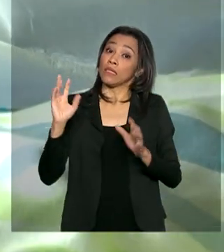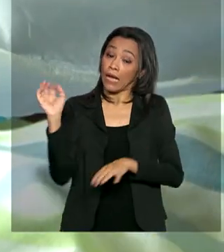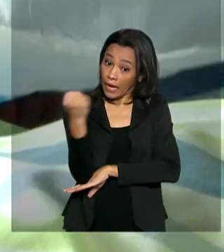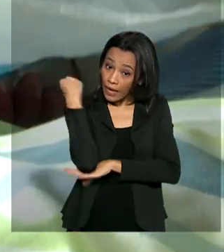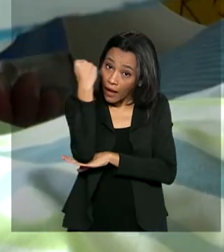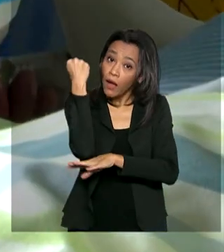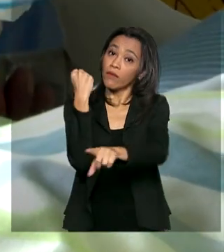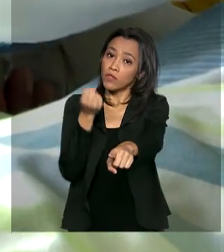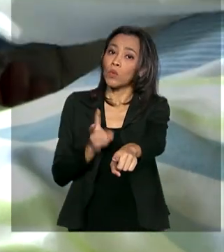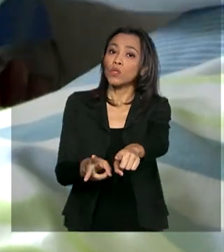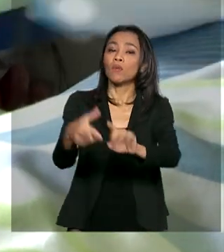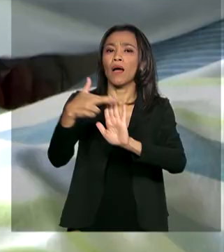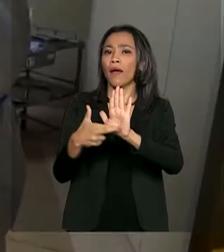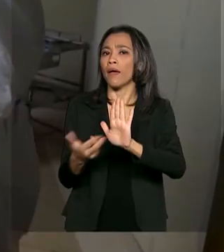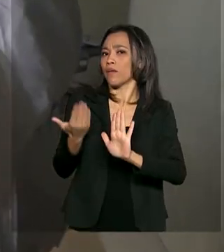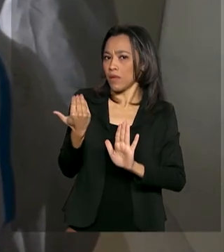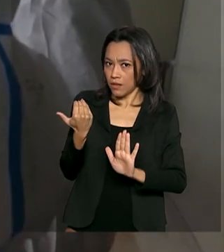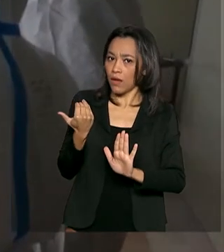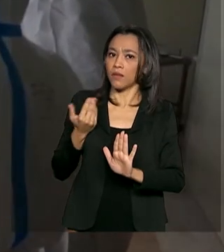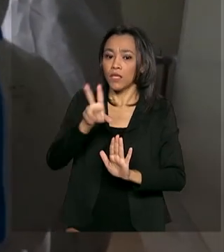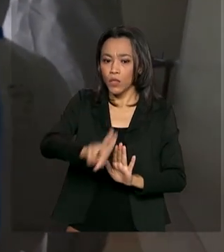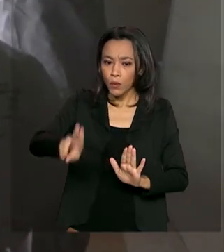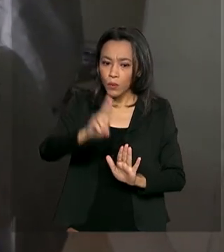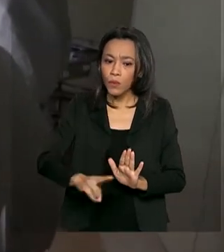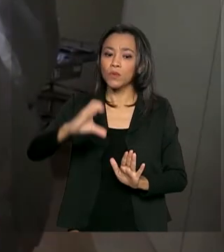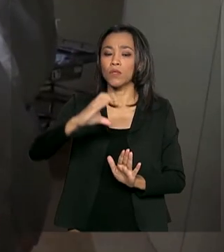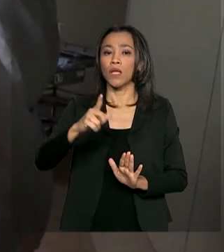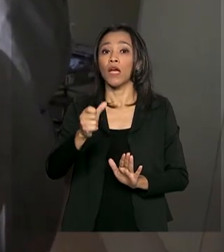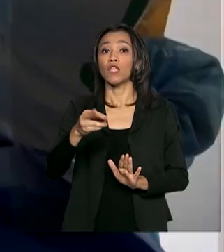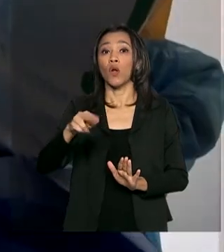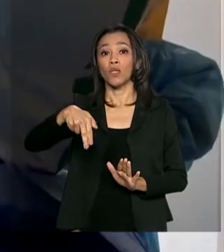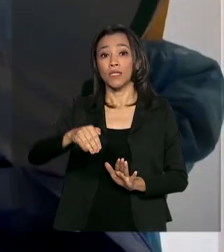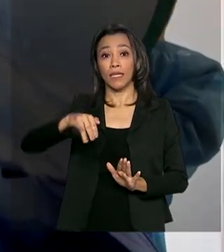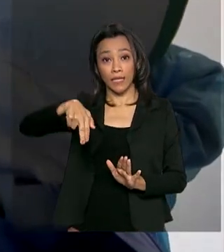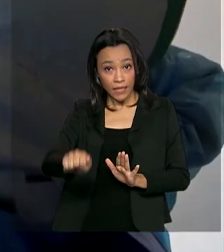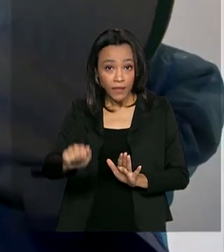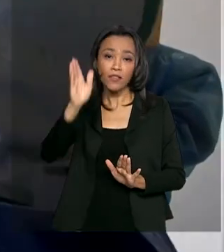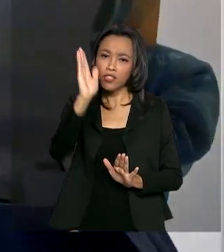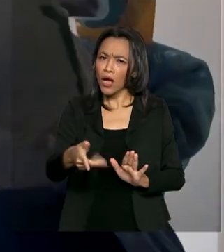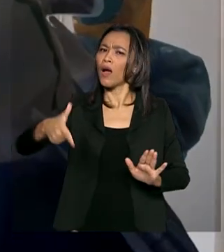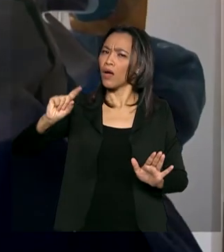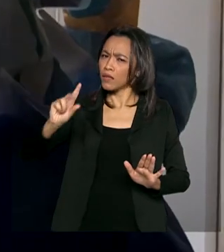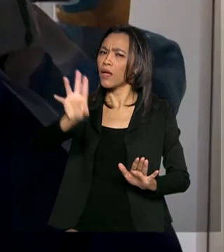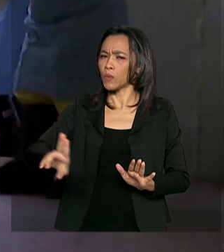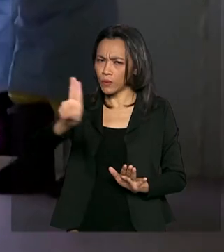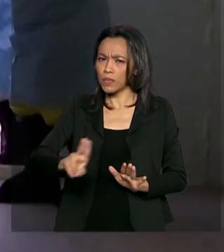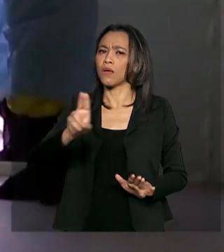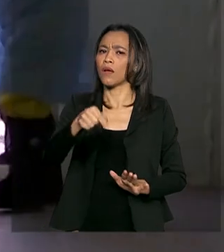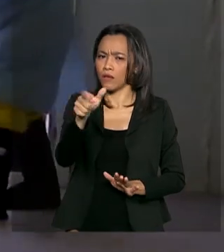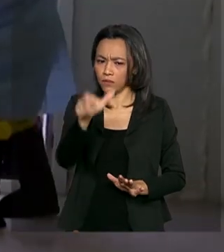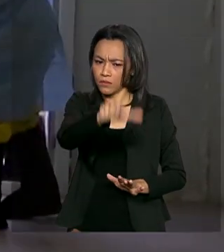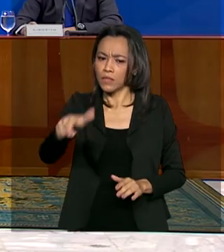continua o protocolo anterior em que o uso da hidroxicloroquina já era autorizado no tratamento dos